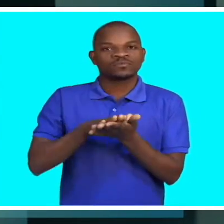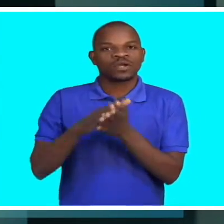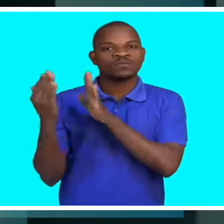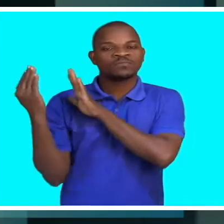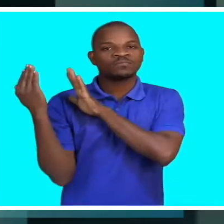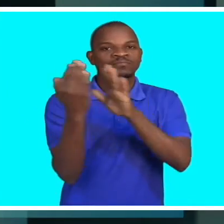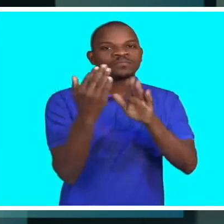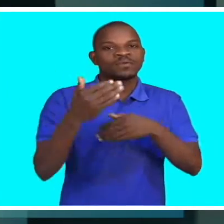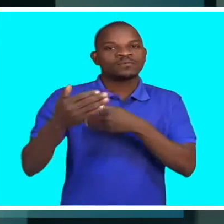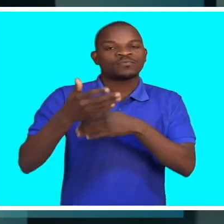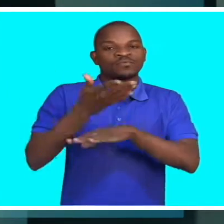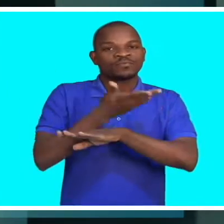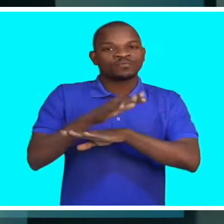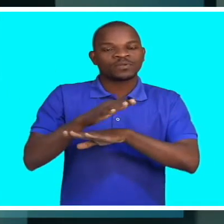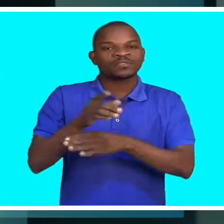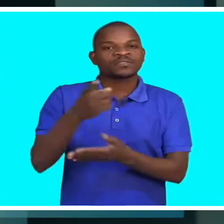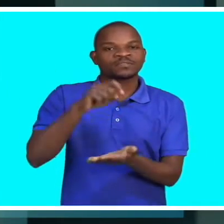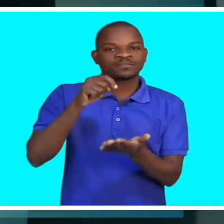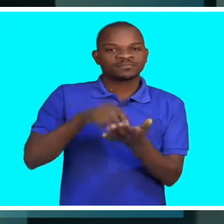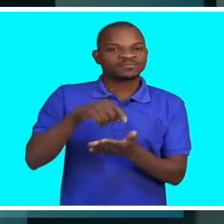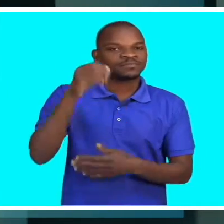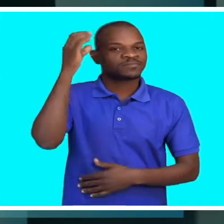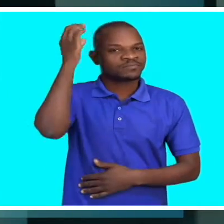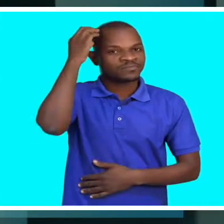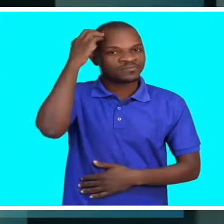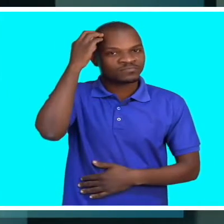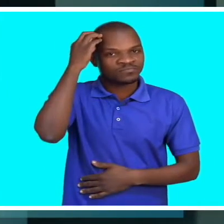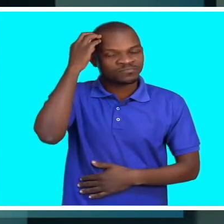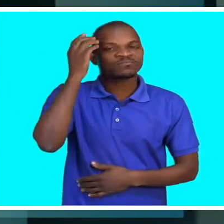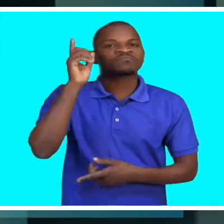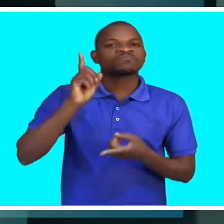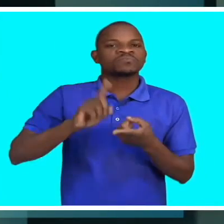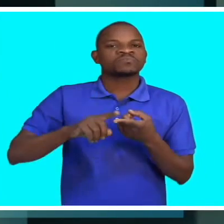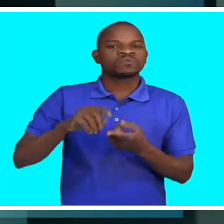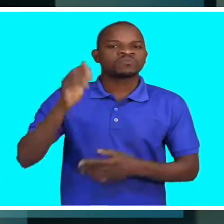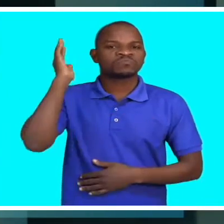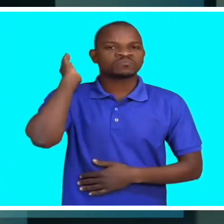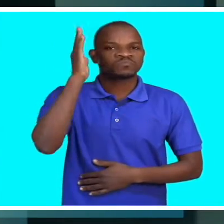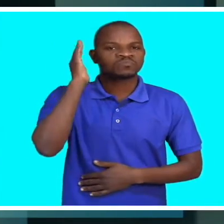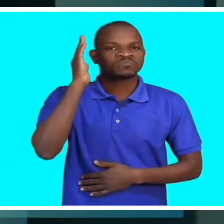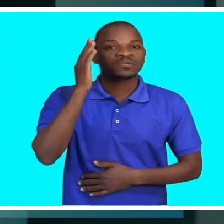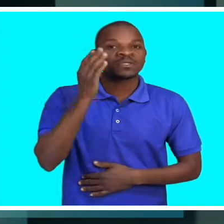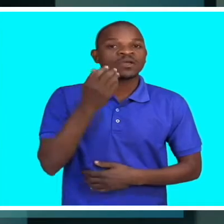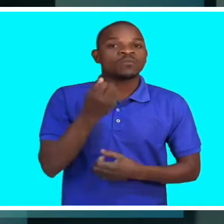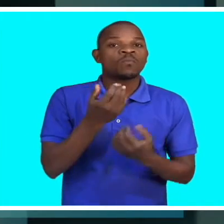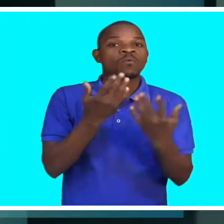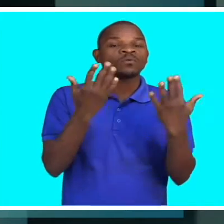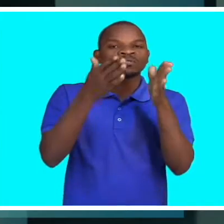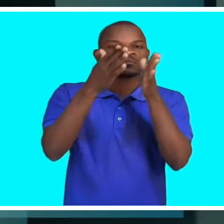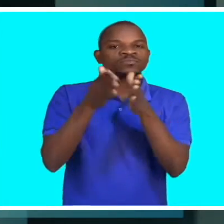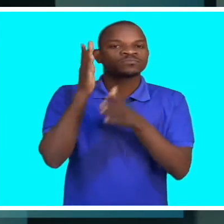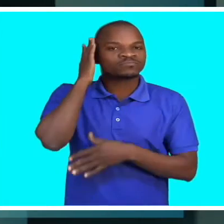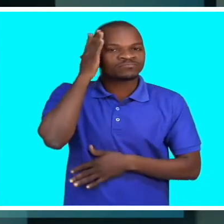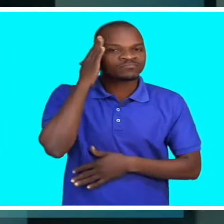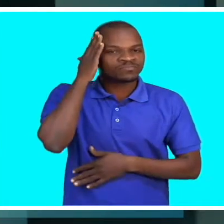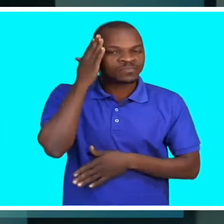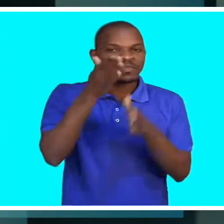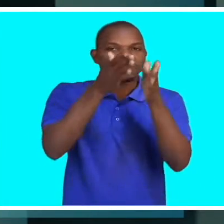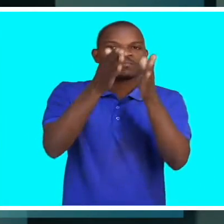Avenida Marginal, na cidade de Maputo, para falar de singulares que pensam